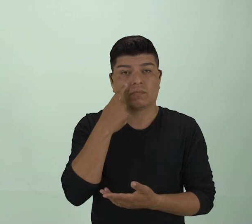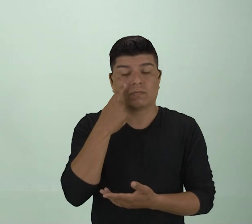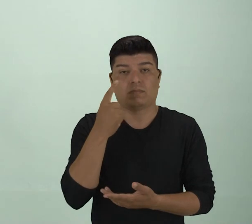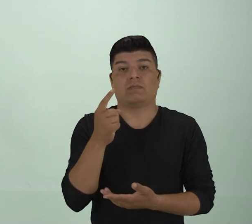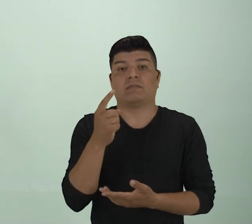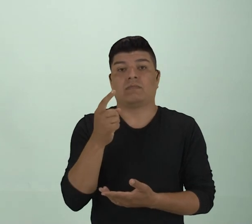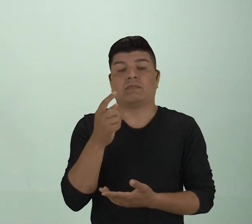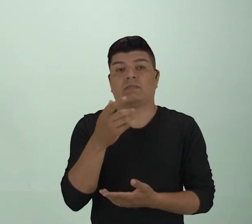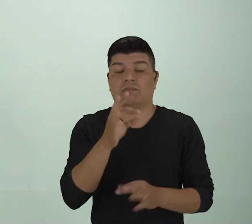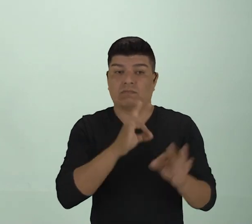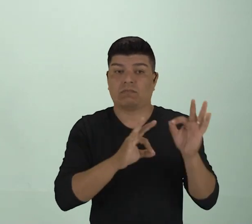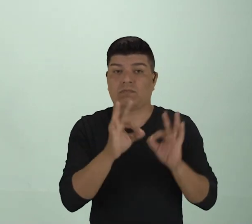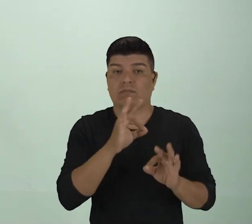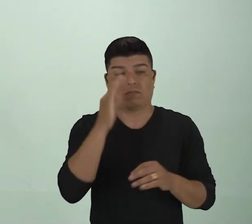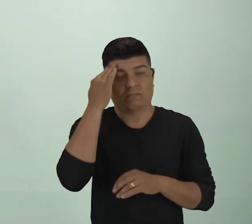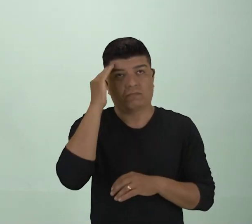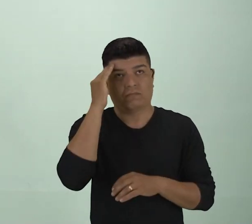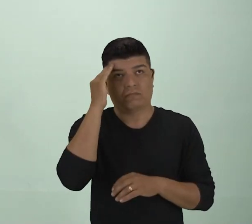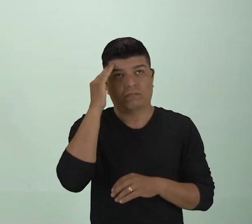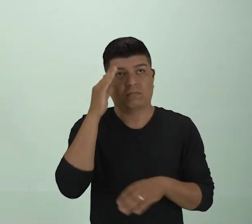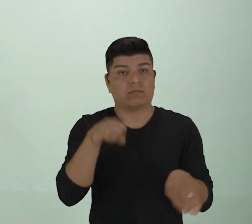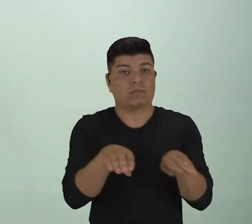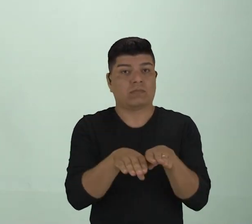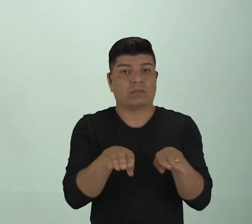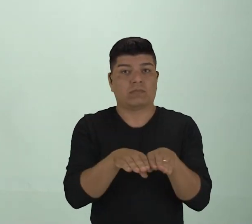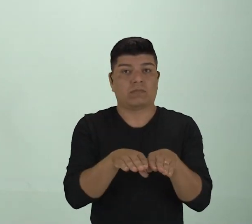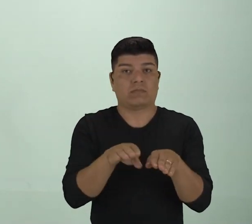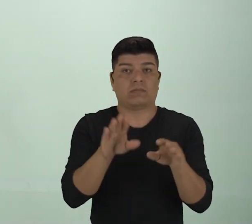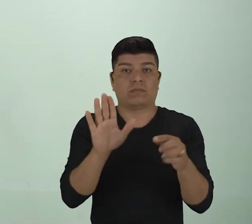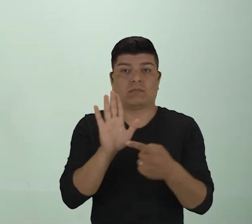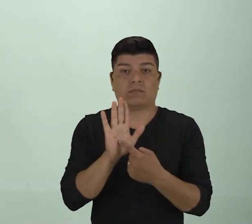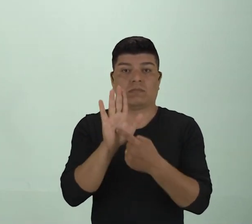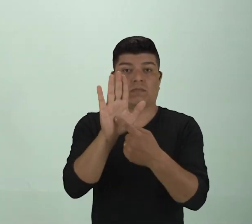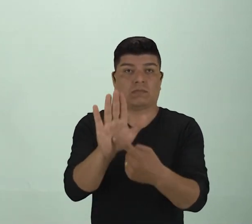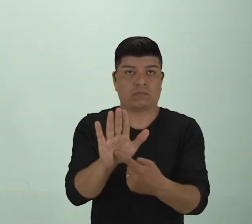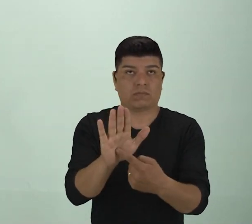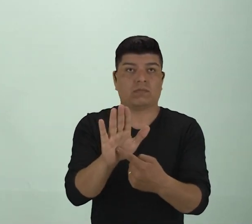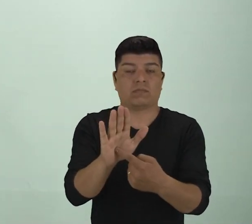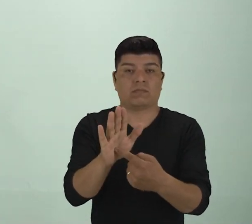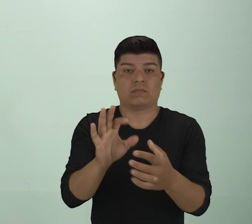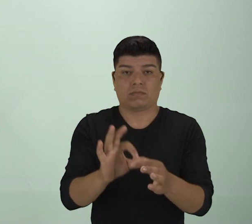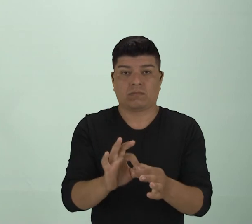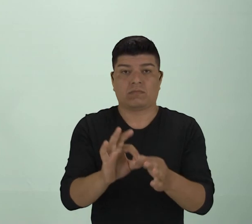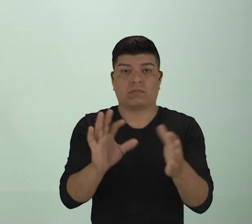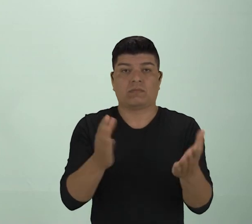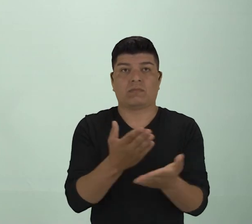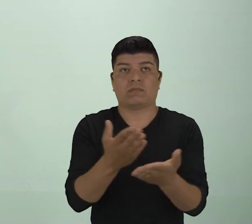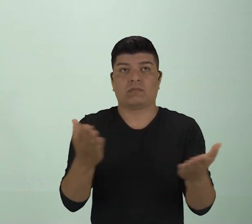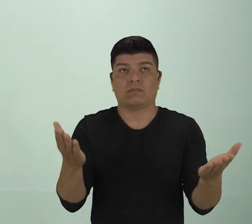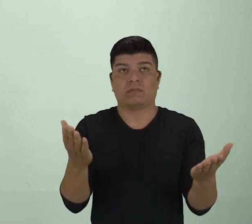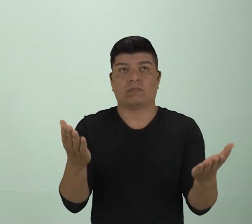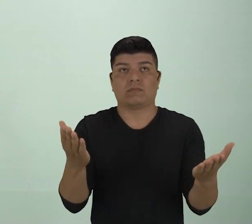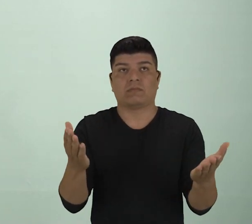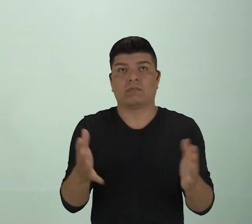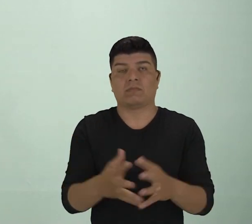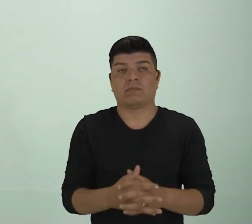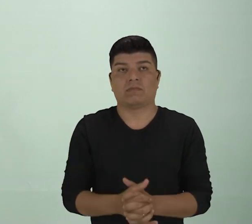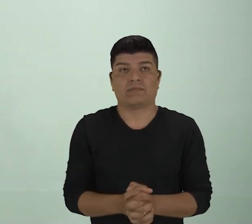o entendimento que tiveram. Além disso, eu quero deixar para vocês aqui